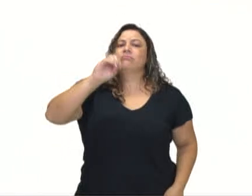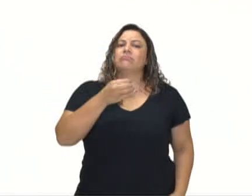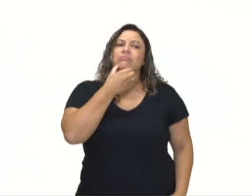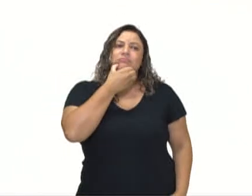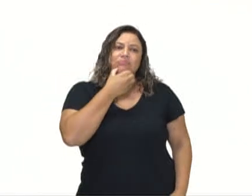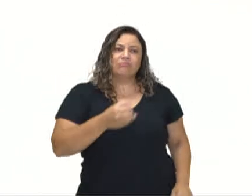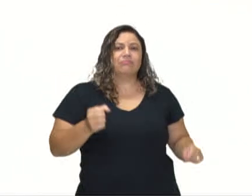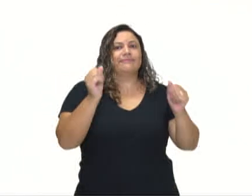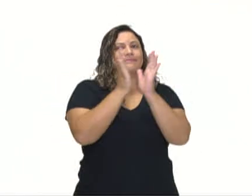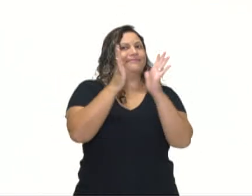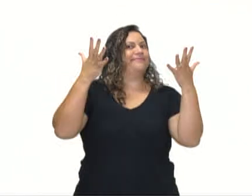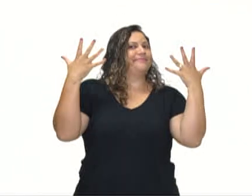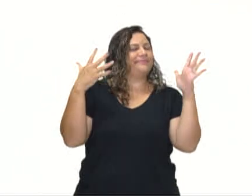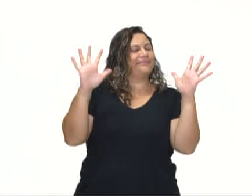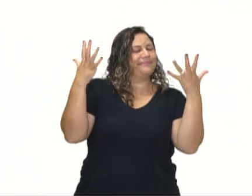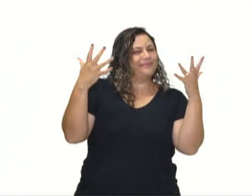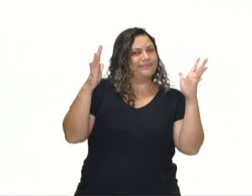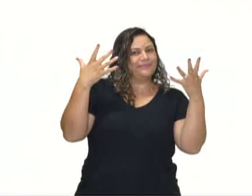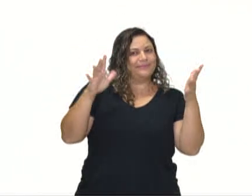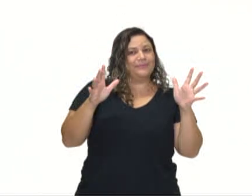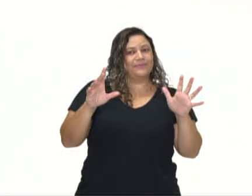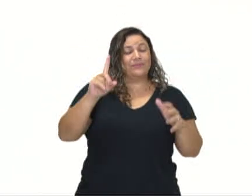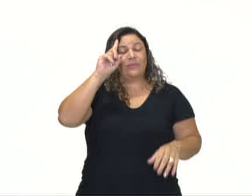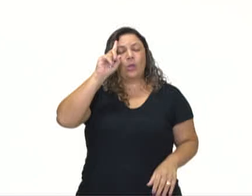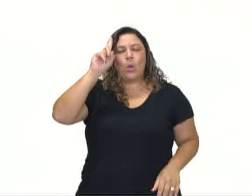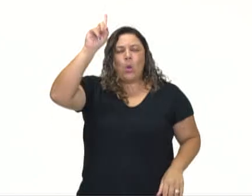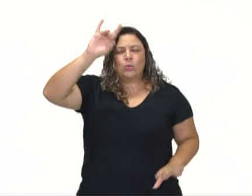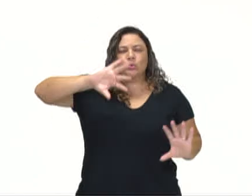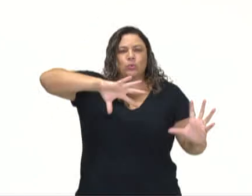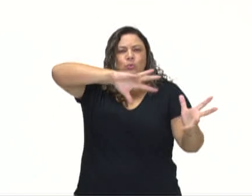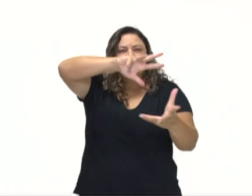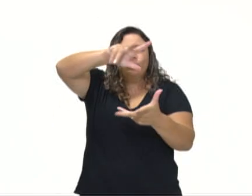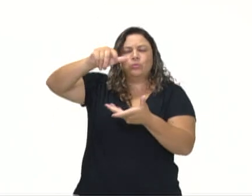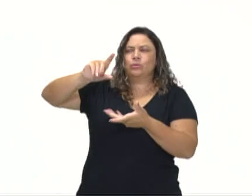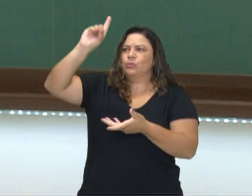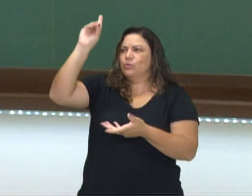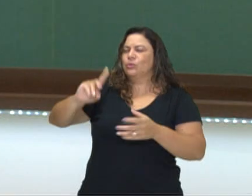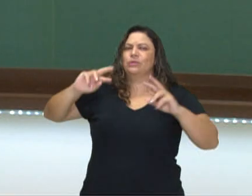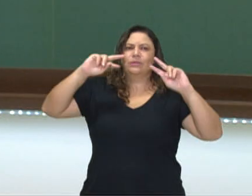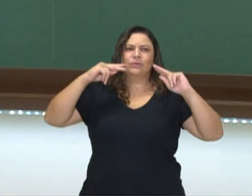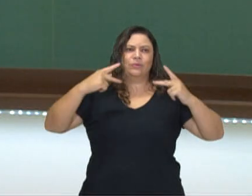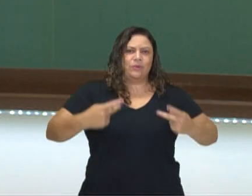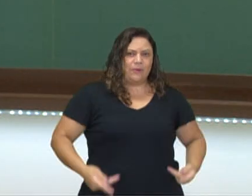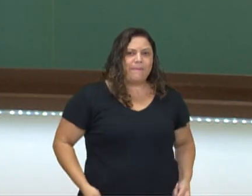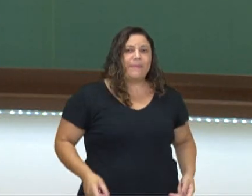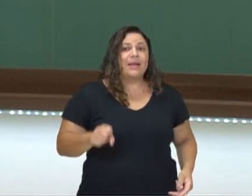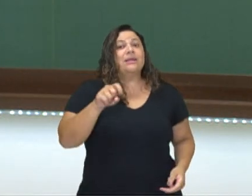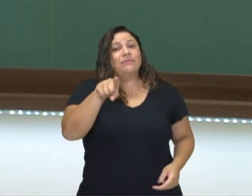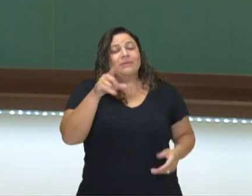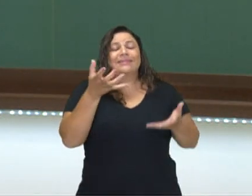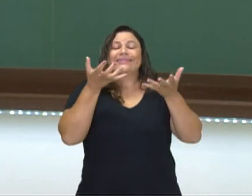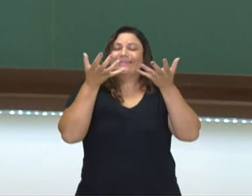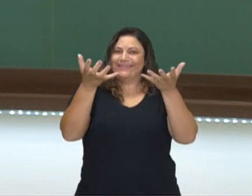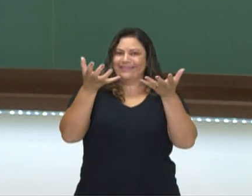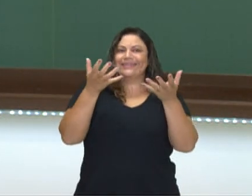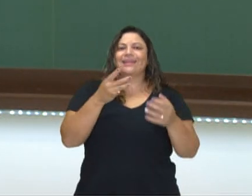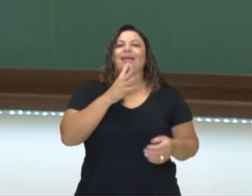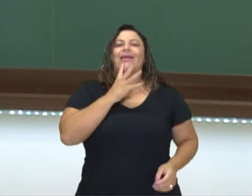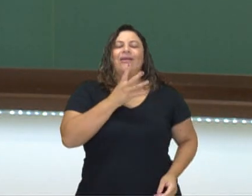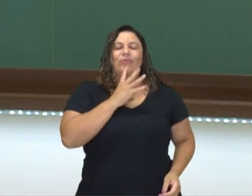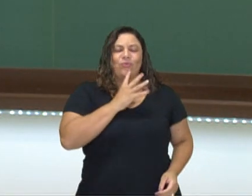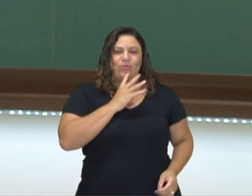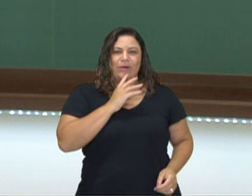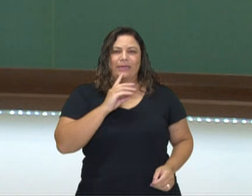que se comemora o Dia Internacional dos Direitos Humanos, tá? Caso vocês queiram conhecer melhor a